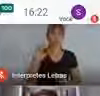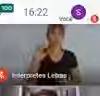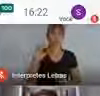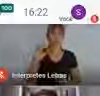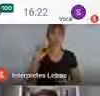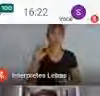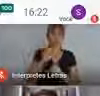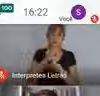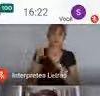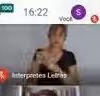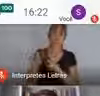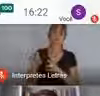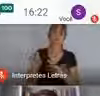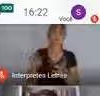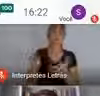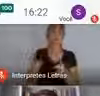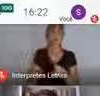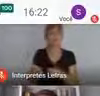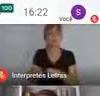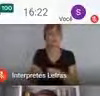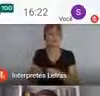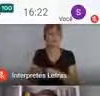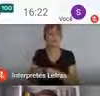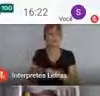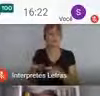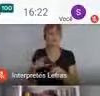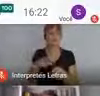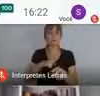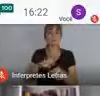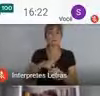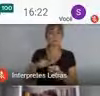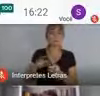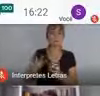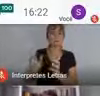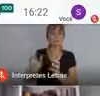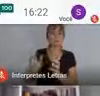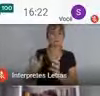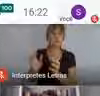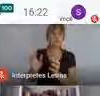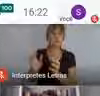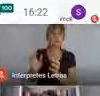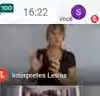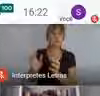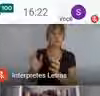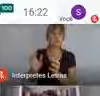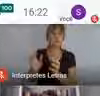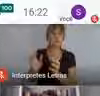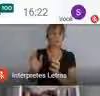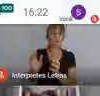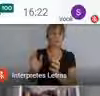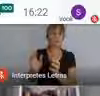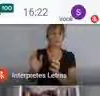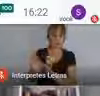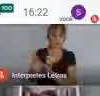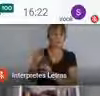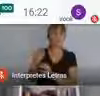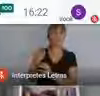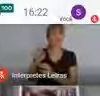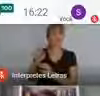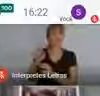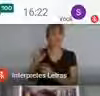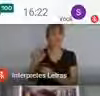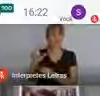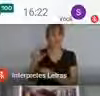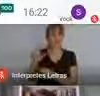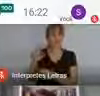Amazônicos, GeoFala, e do projeto Atlas Linguístico Etnográfico do Vale do Atará. Atua como pesquisador no